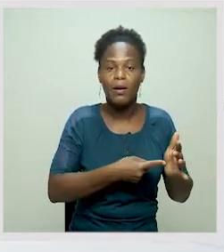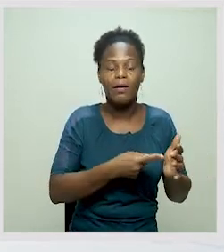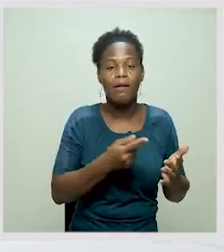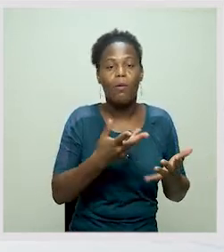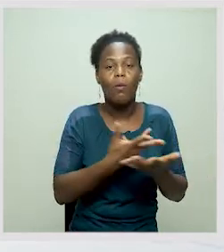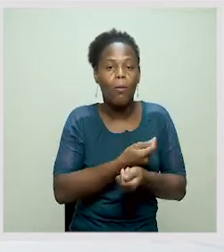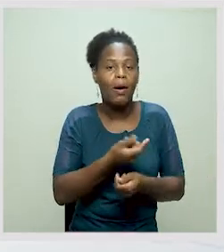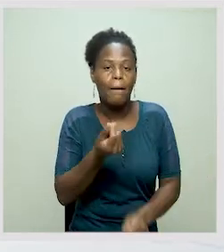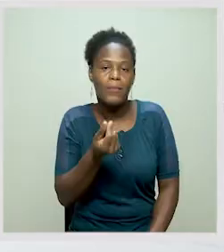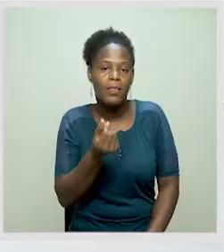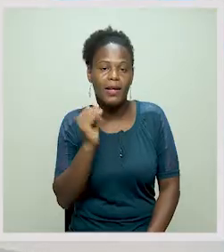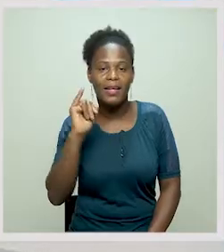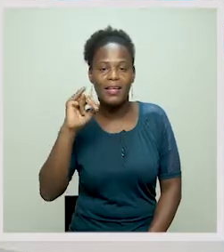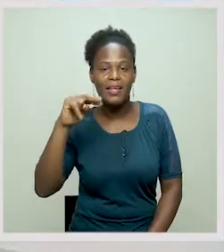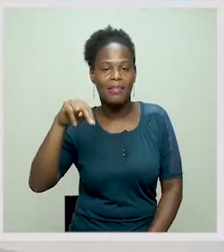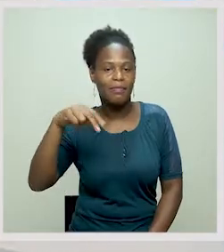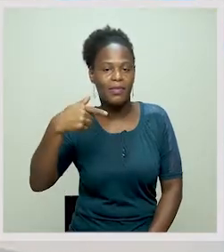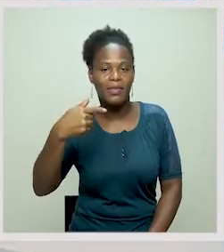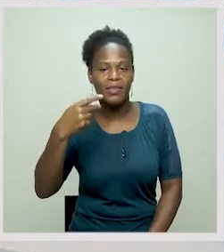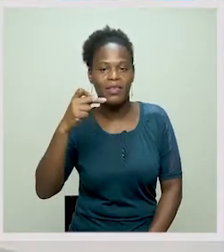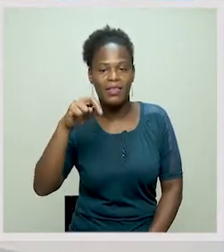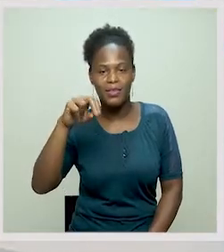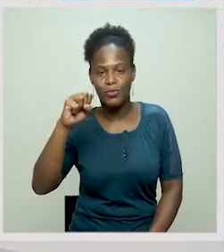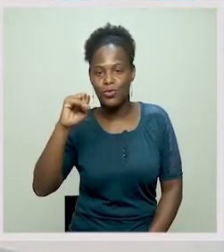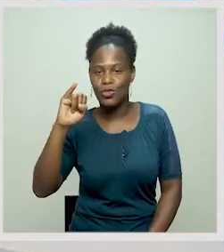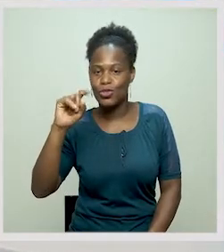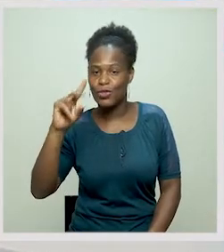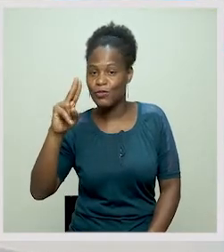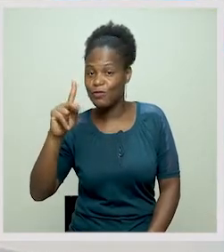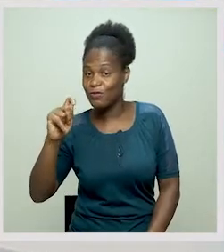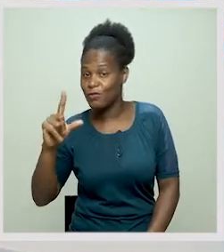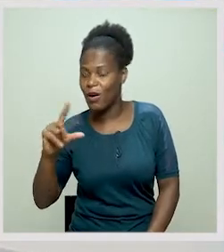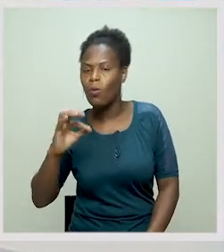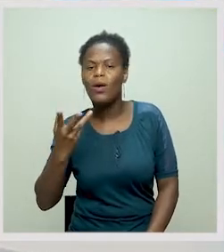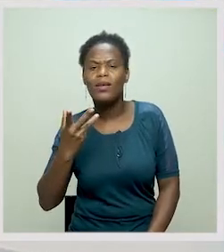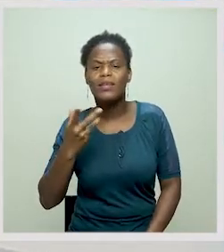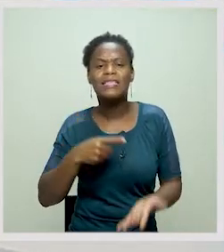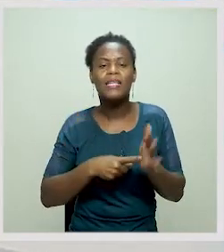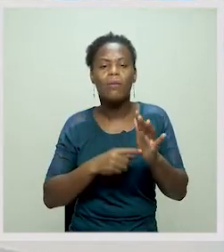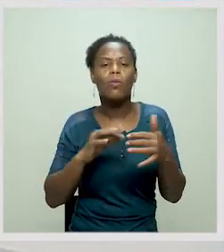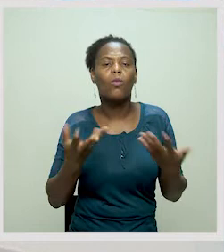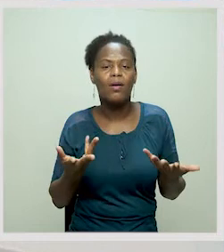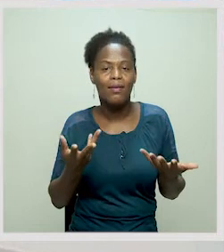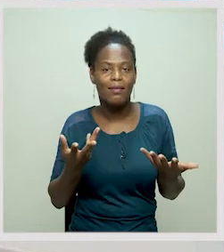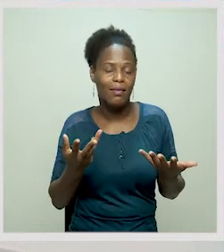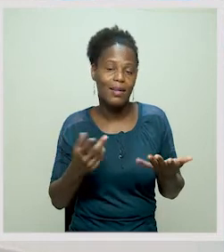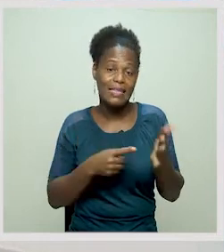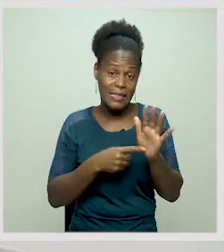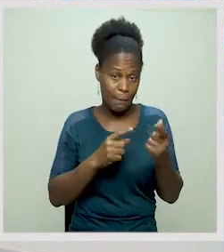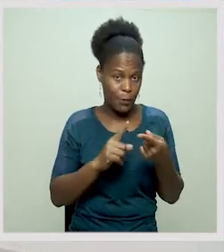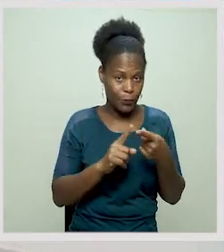capital intangível. Quais são os exemplos de investimento imaterial? Nós temos